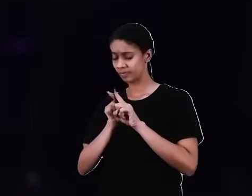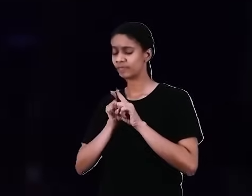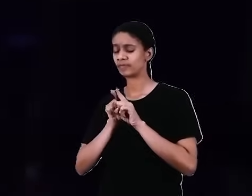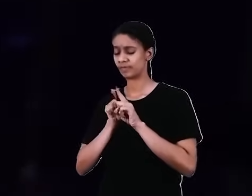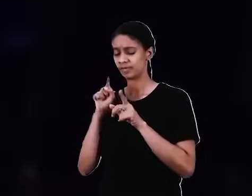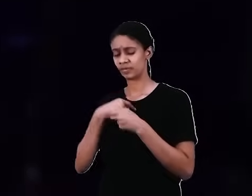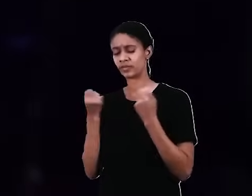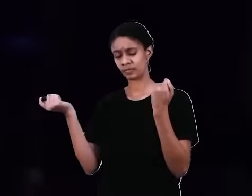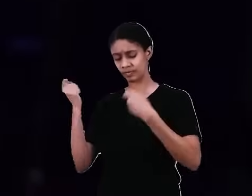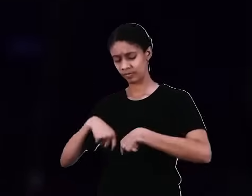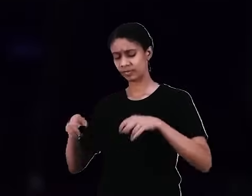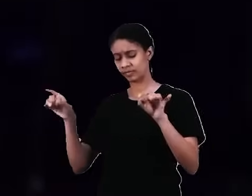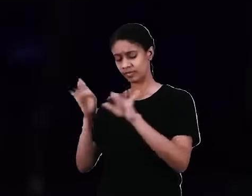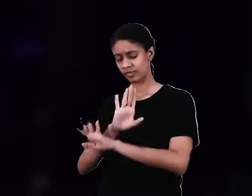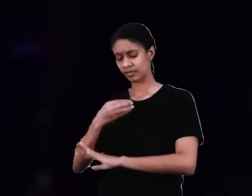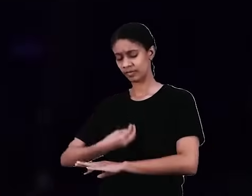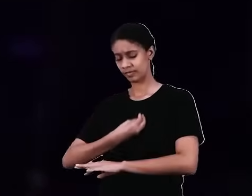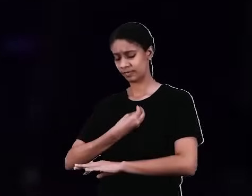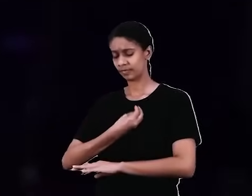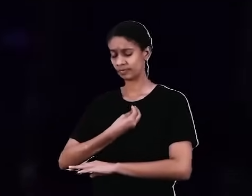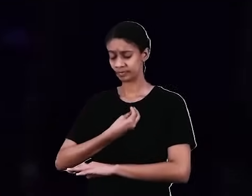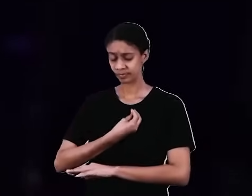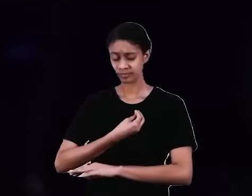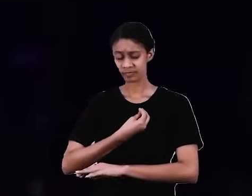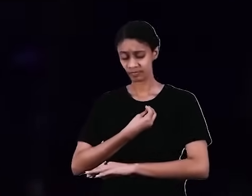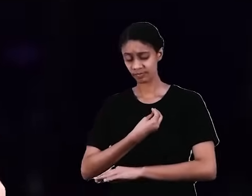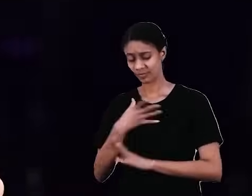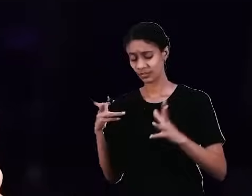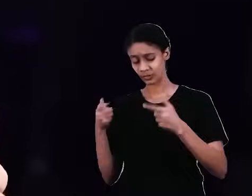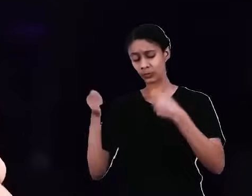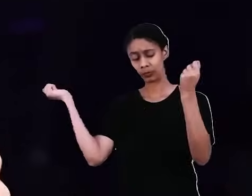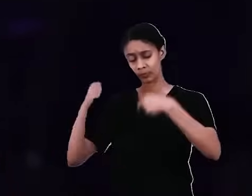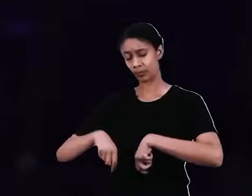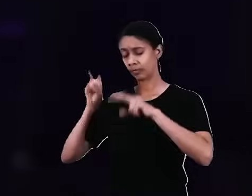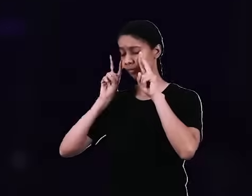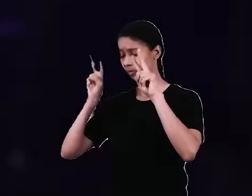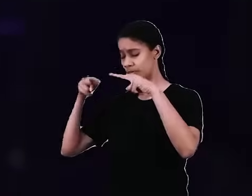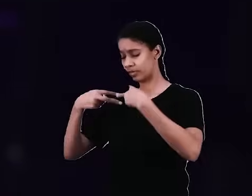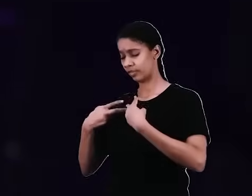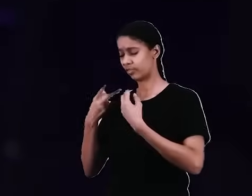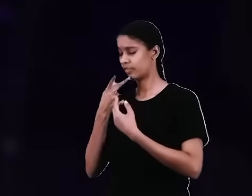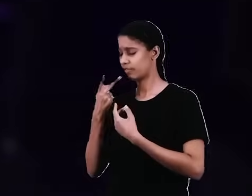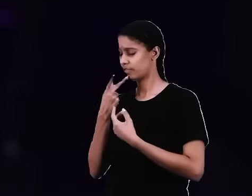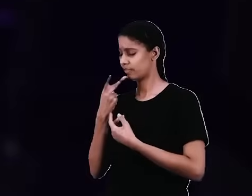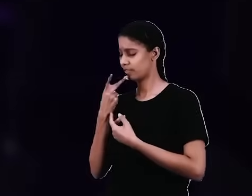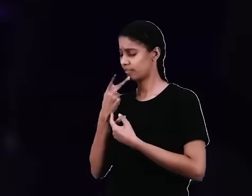para que a gente possa terminar a nossa vida e todos possam olhar para nós e dizer, meu